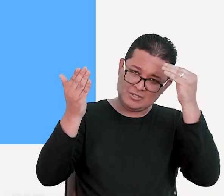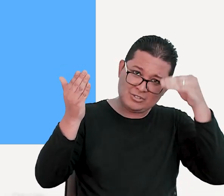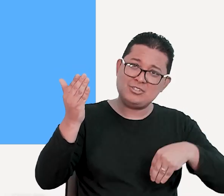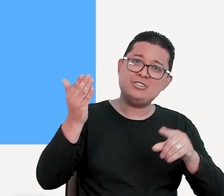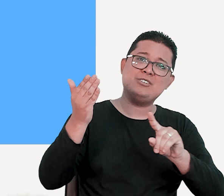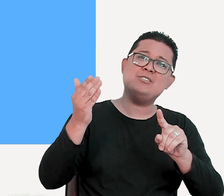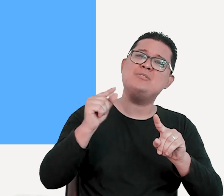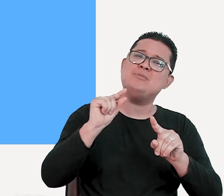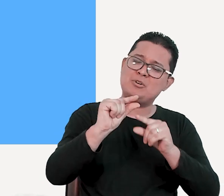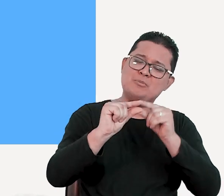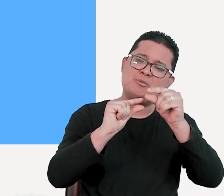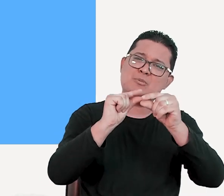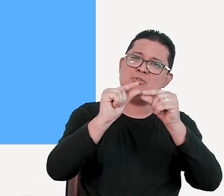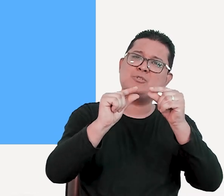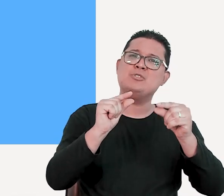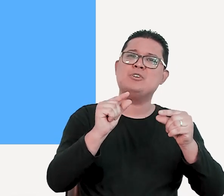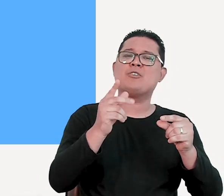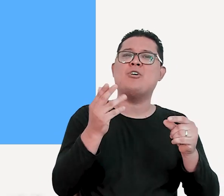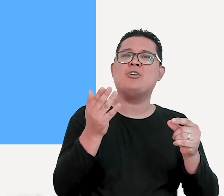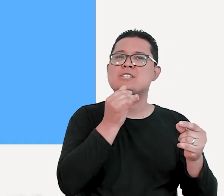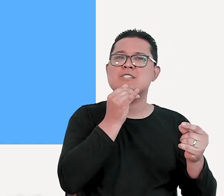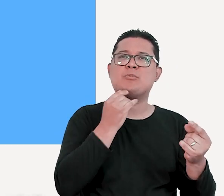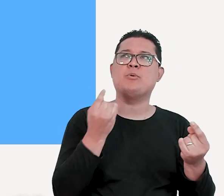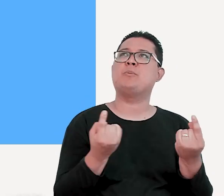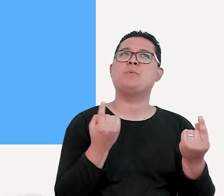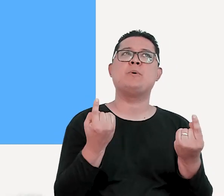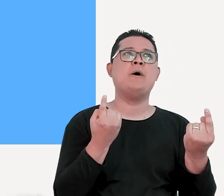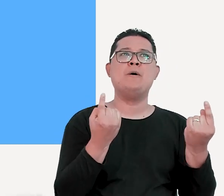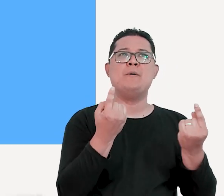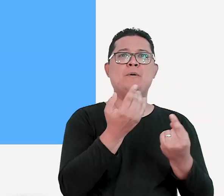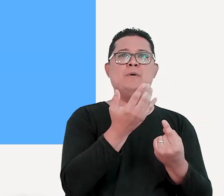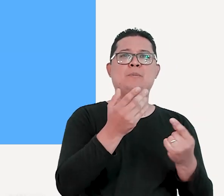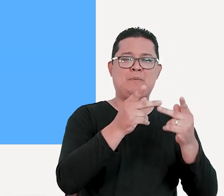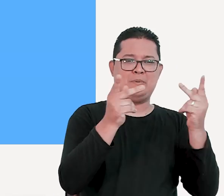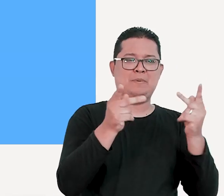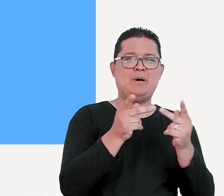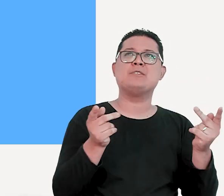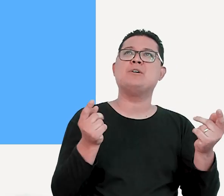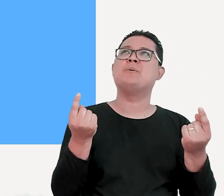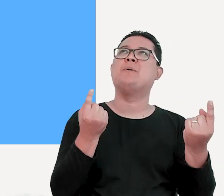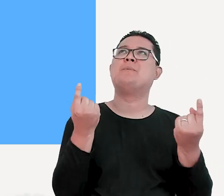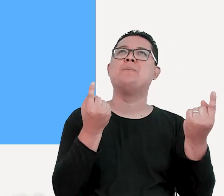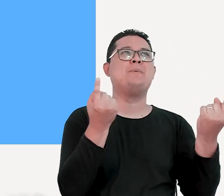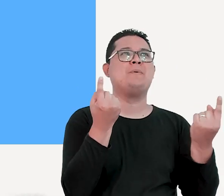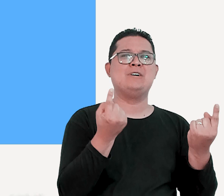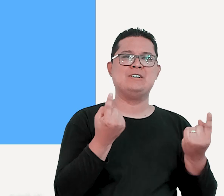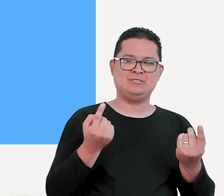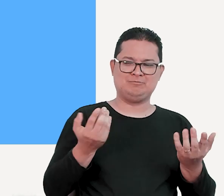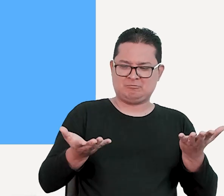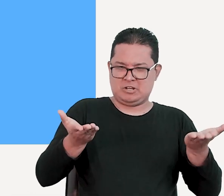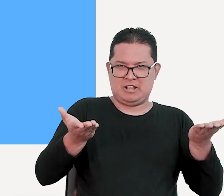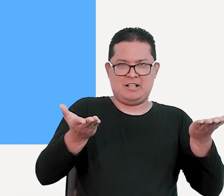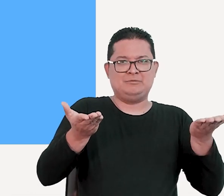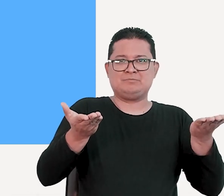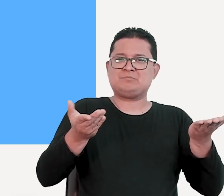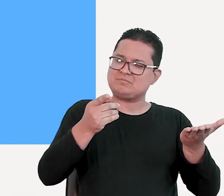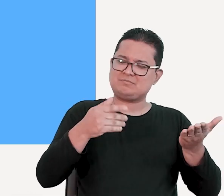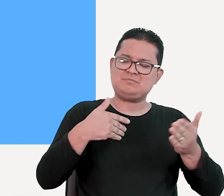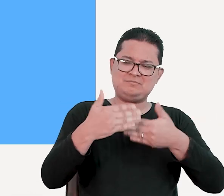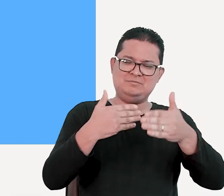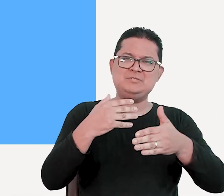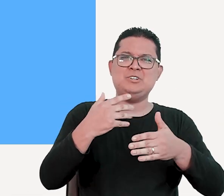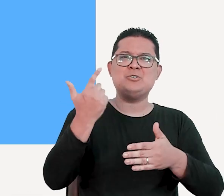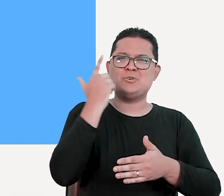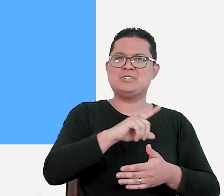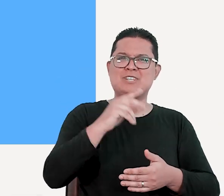e tentando equilibrar os pratinhos, né, do nosso dia a dia, que aos poucos a gente vai realizando esses sonhos aí, né? Eu adorei